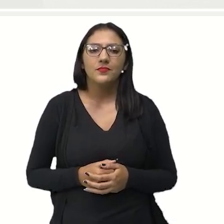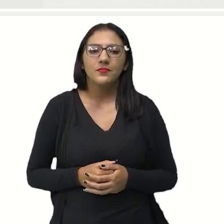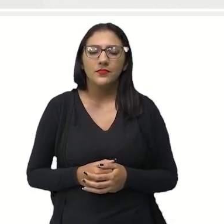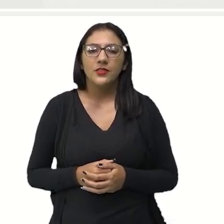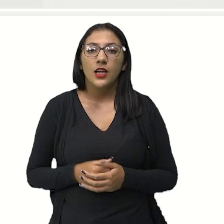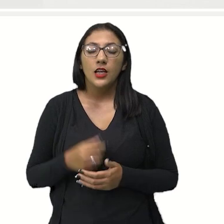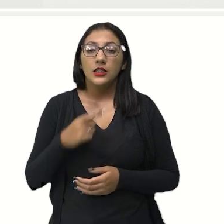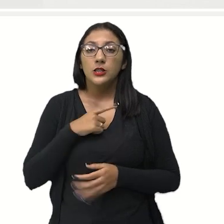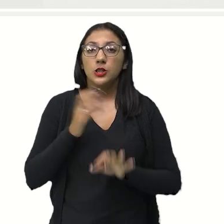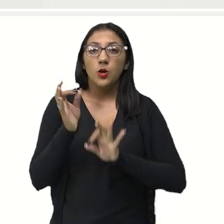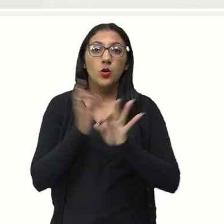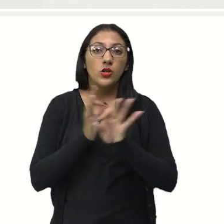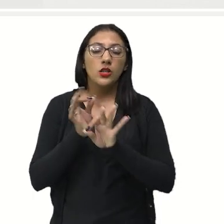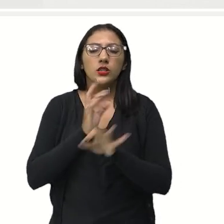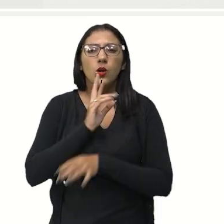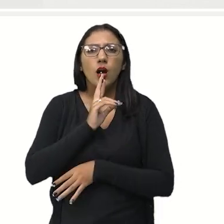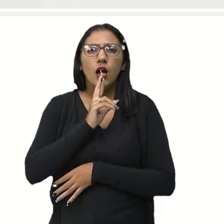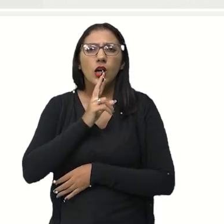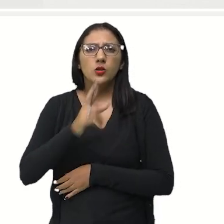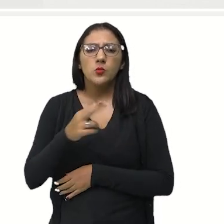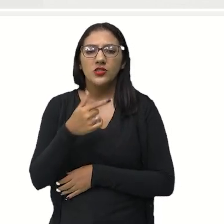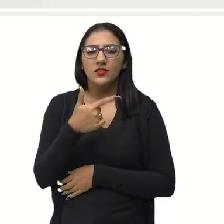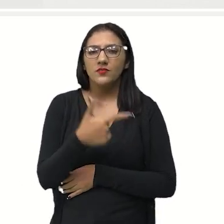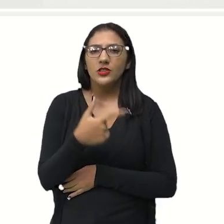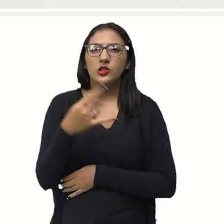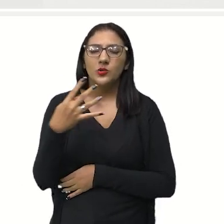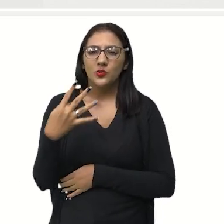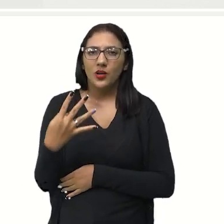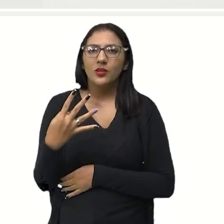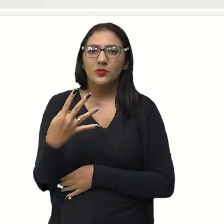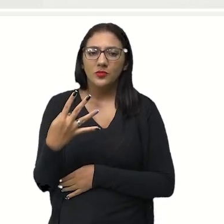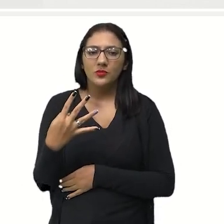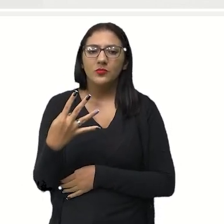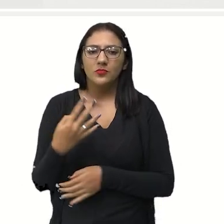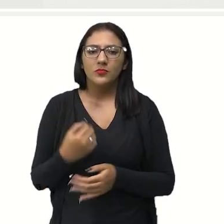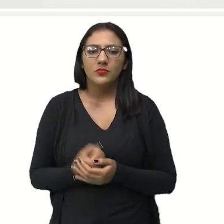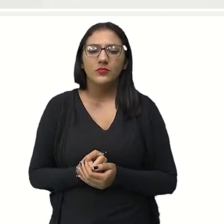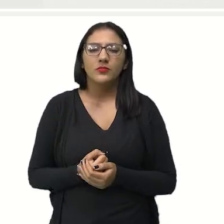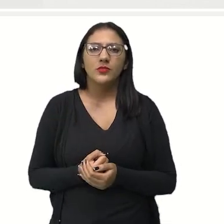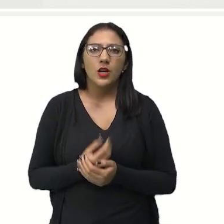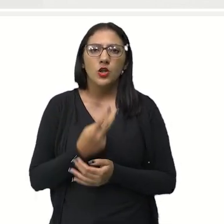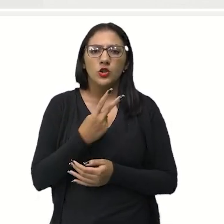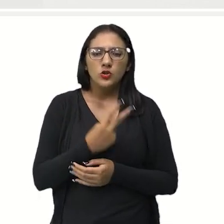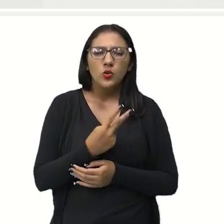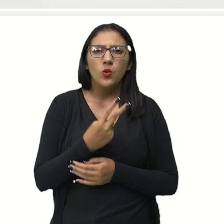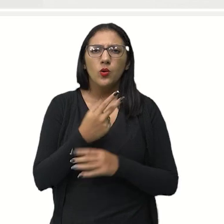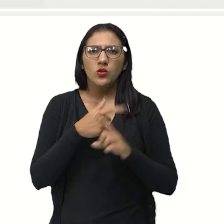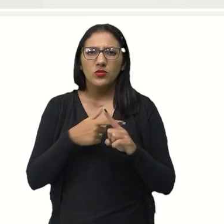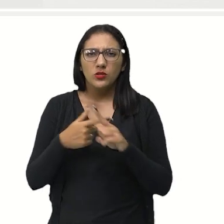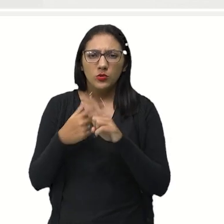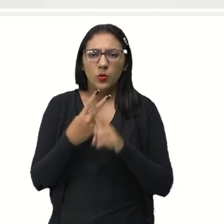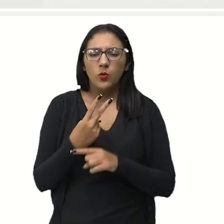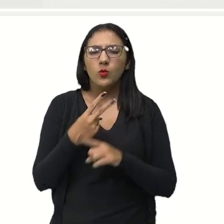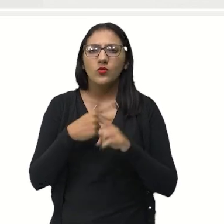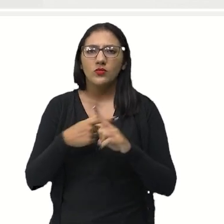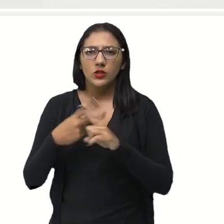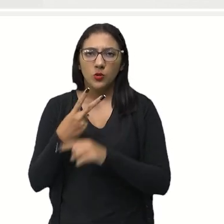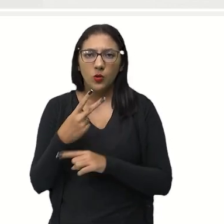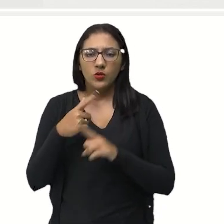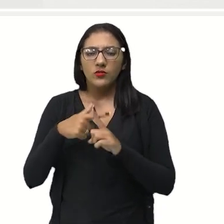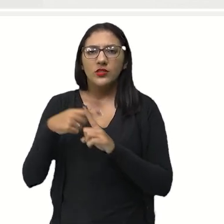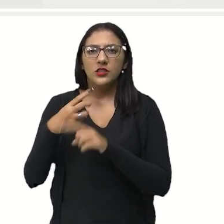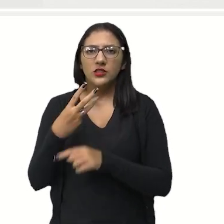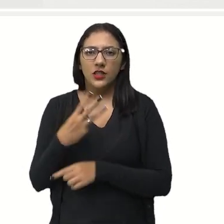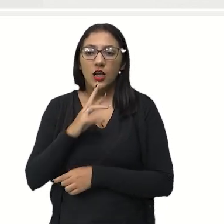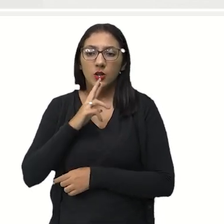Que é a mesma coisa que 24. 2 vezes 2 vai dar 4. 4 vezes 2 vai dar 8. 8 vezes